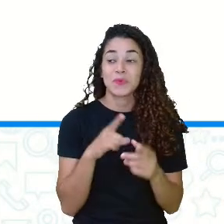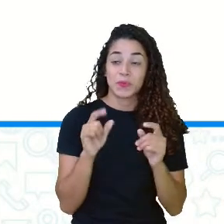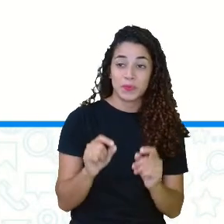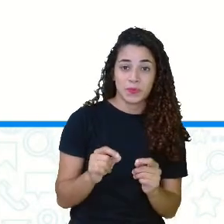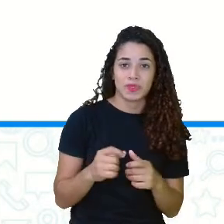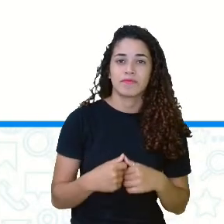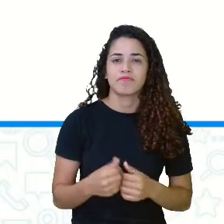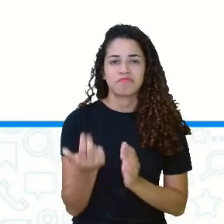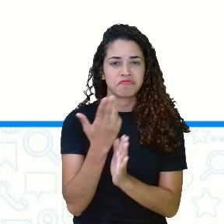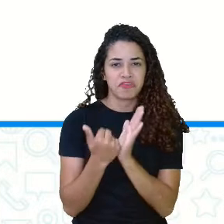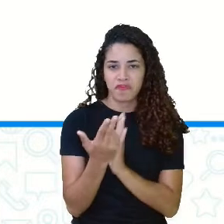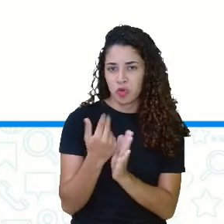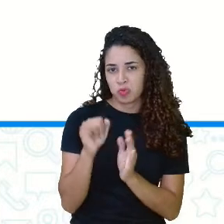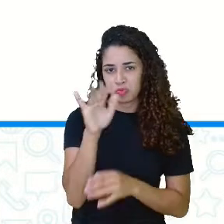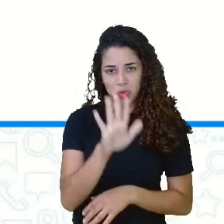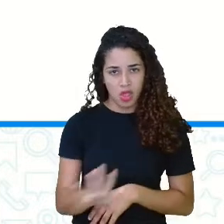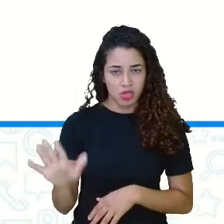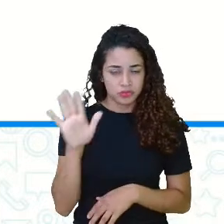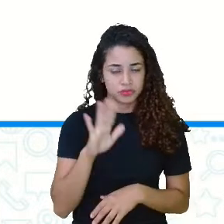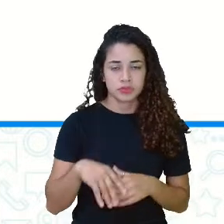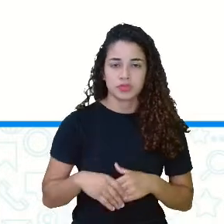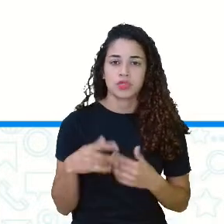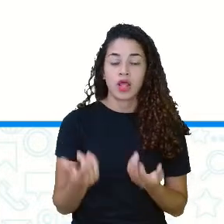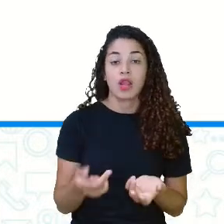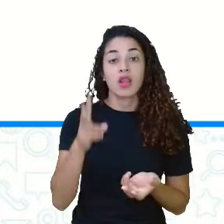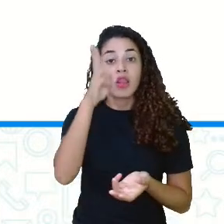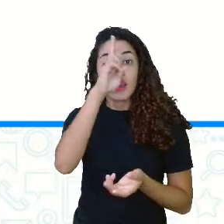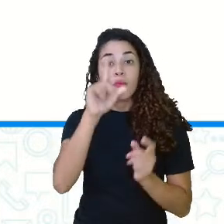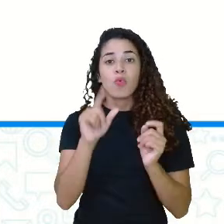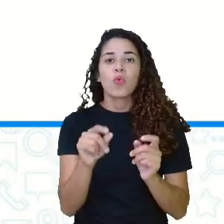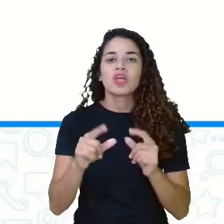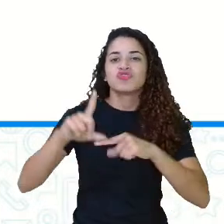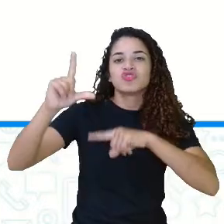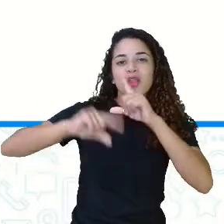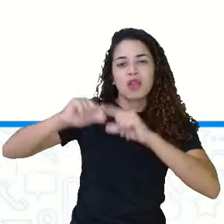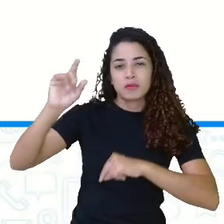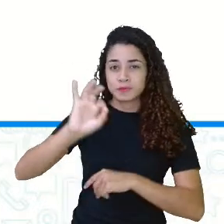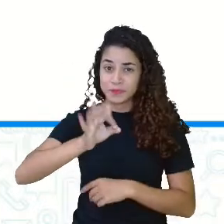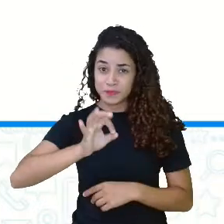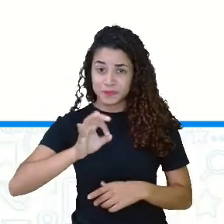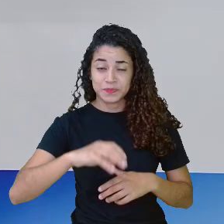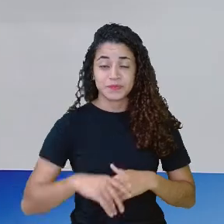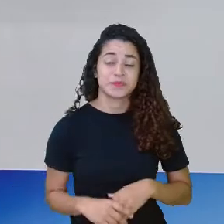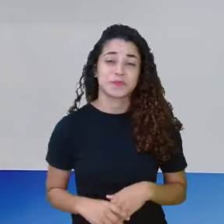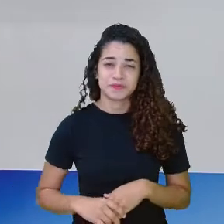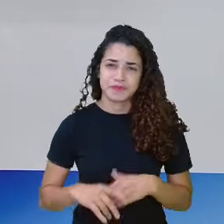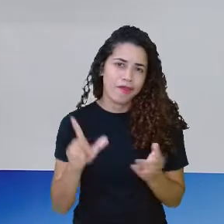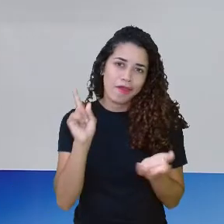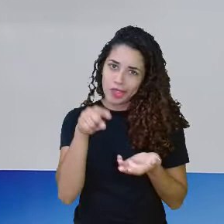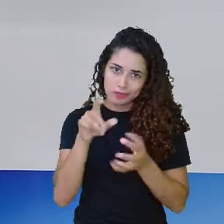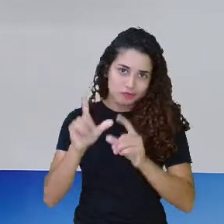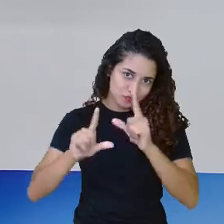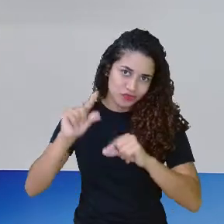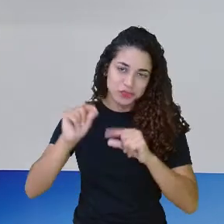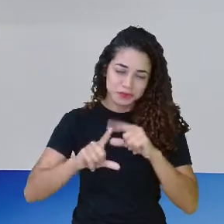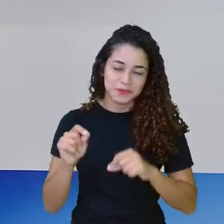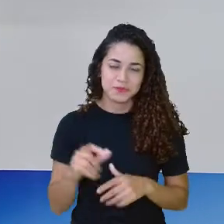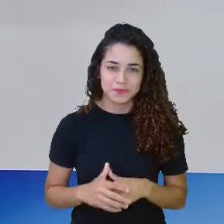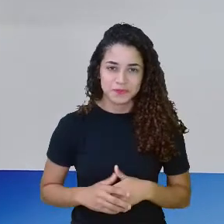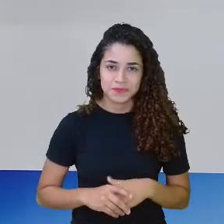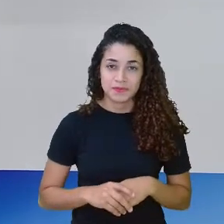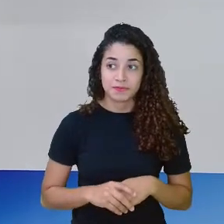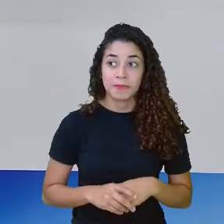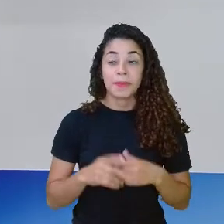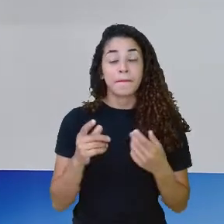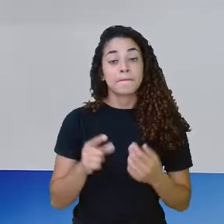uma figura, esta figura que lembra uma estrela, né? É uma estrela,